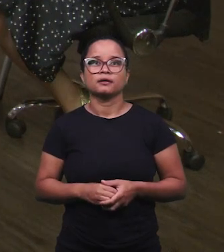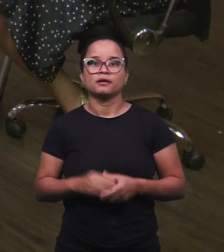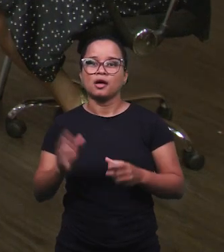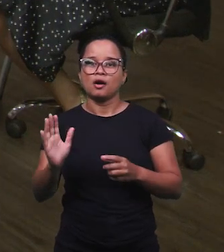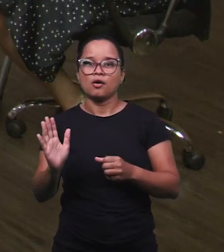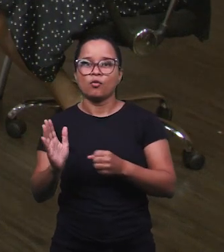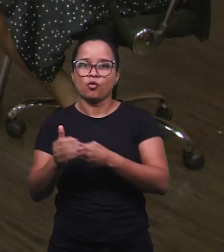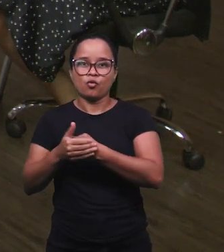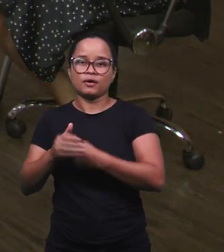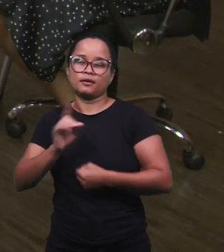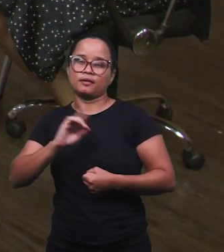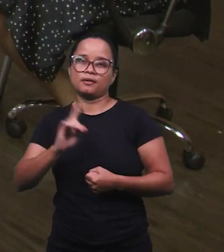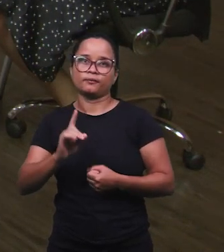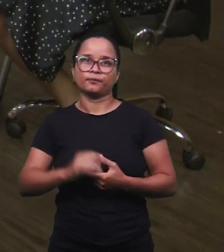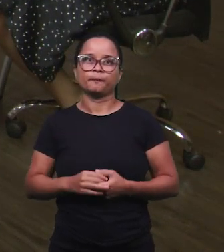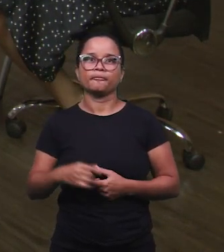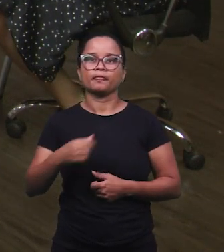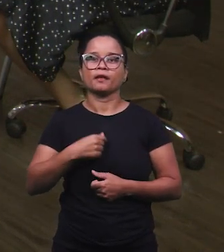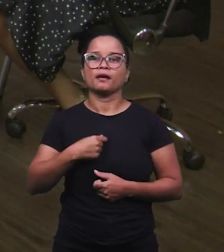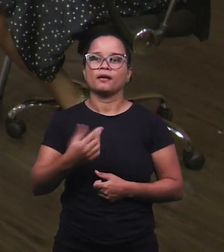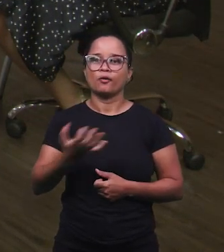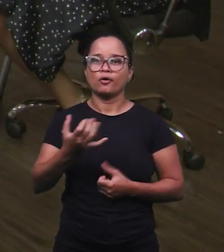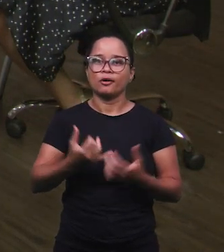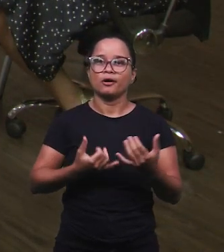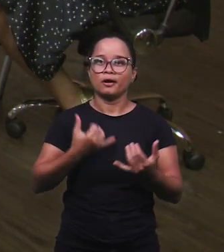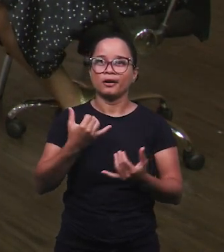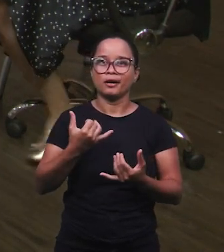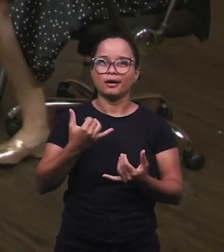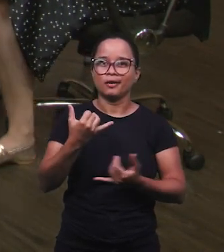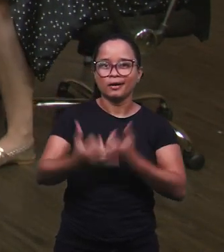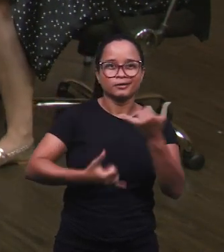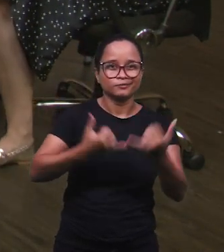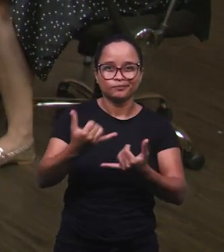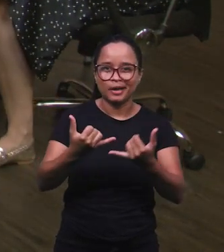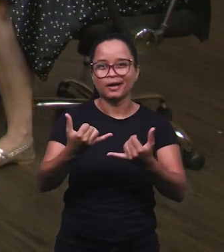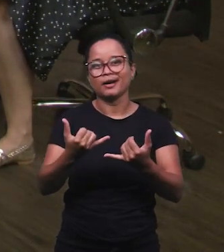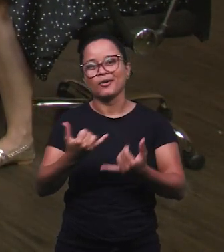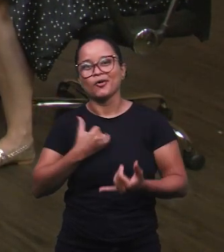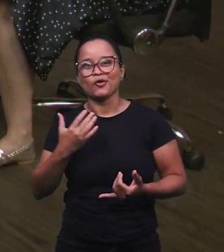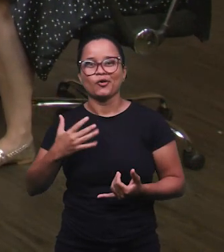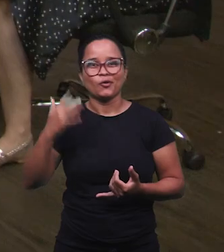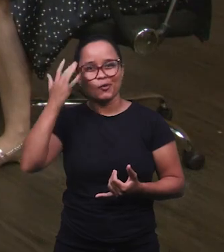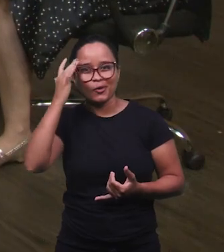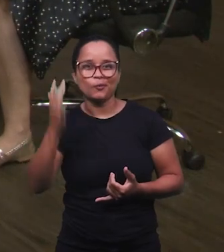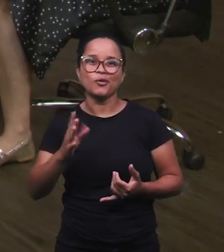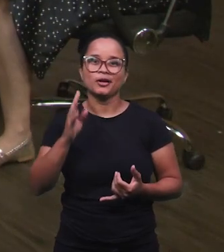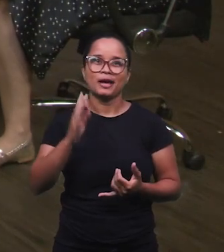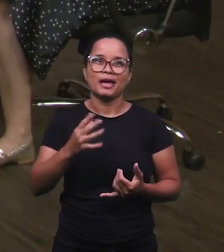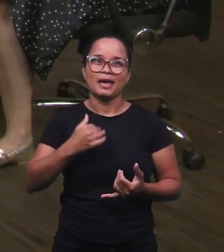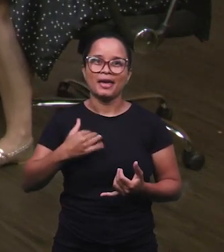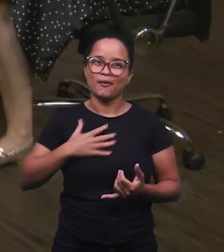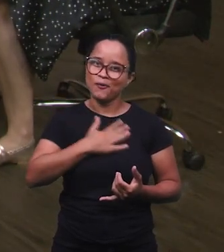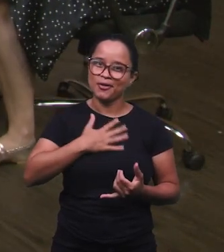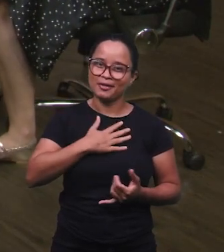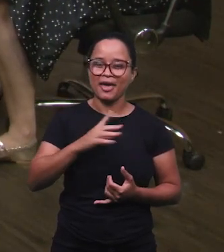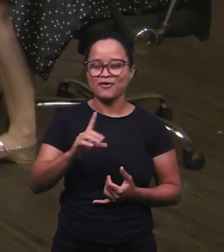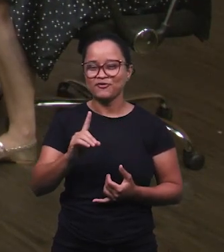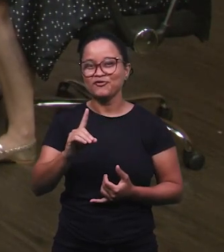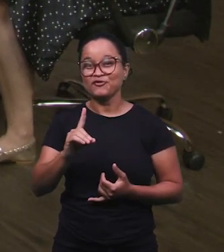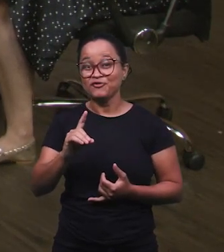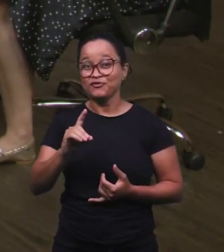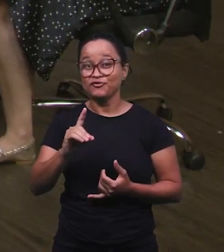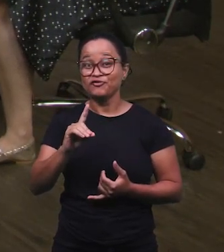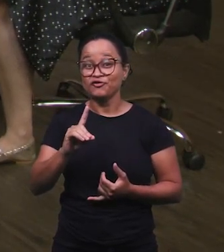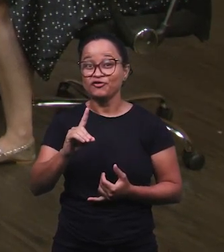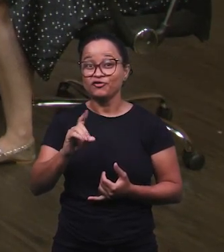esconder, não, de quem está nos assistindo. Eu falei assim, eu quero me divertir nesse programa e me divertir. Tá ótimo, consegui aquilo que eu queria. Foi